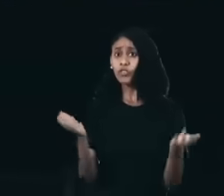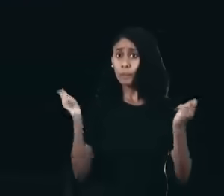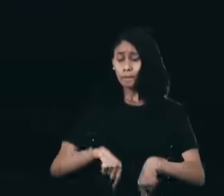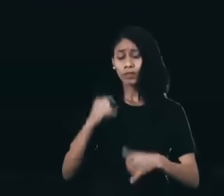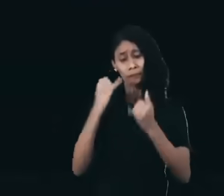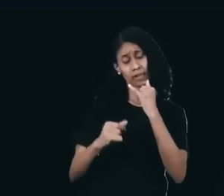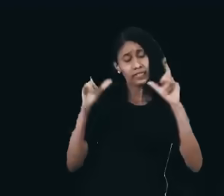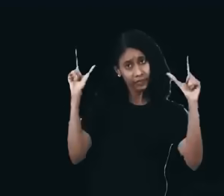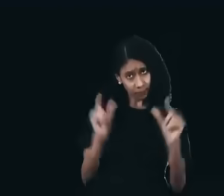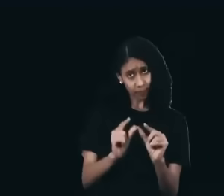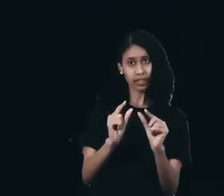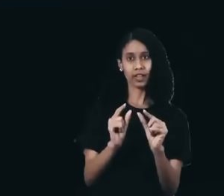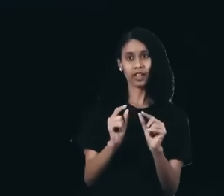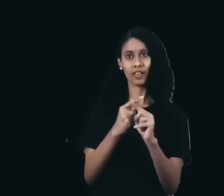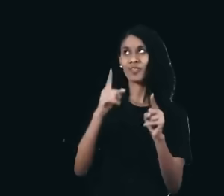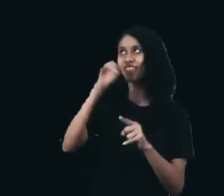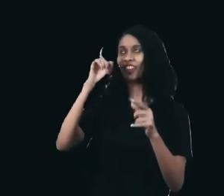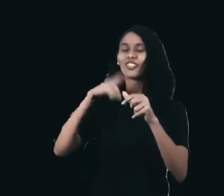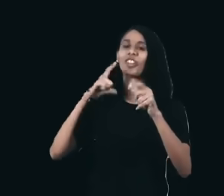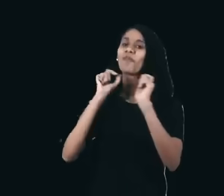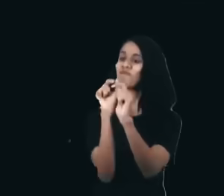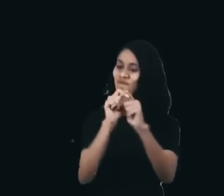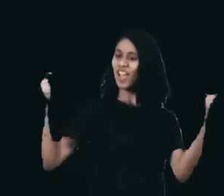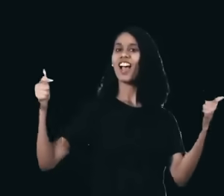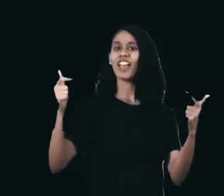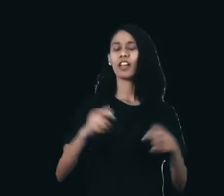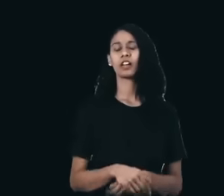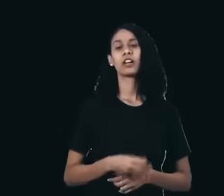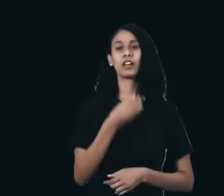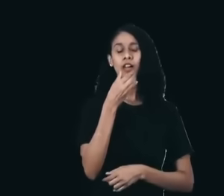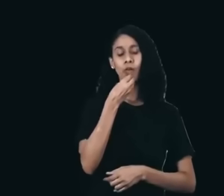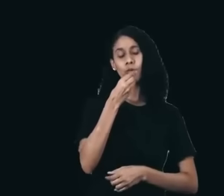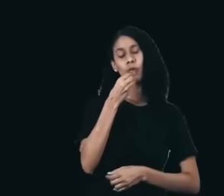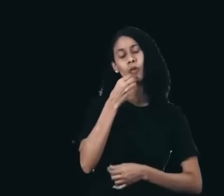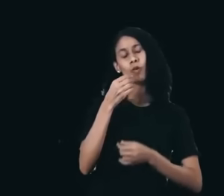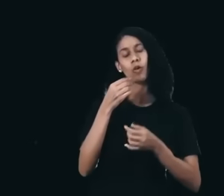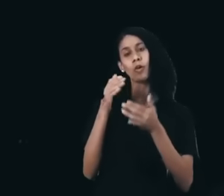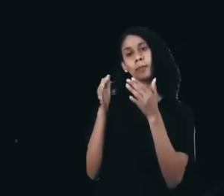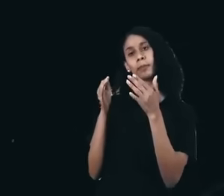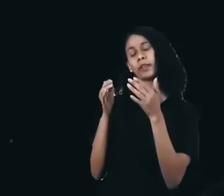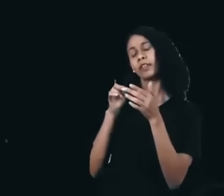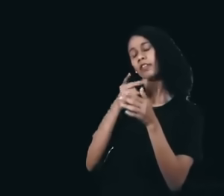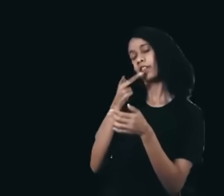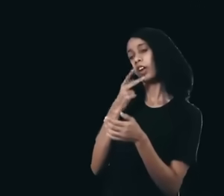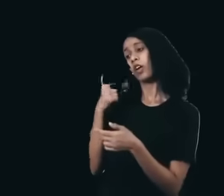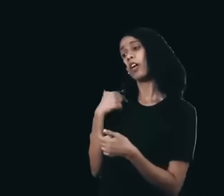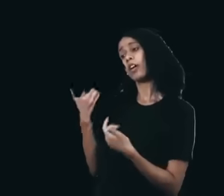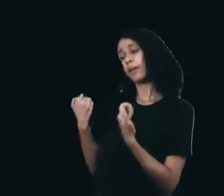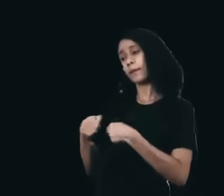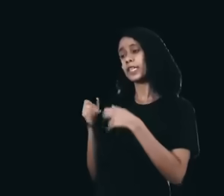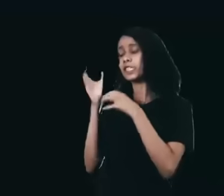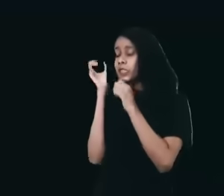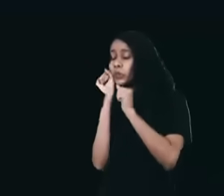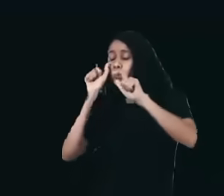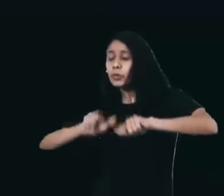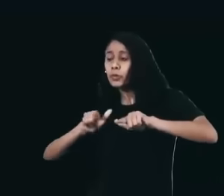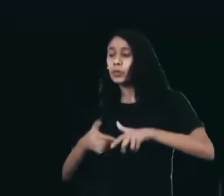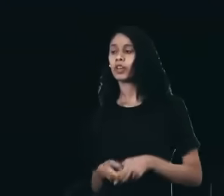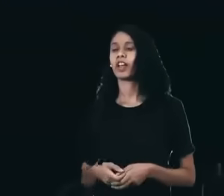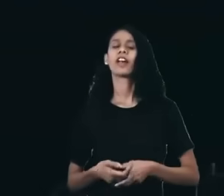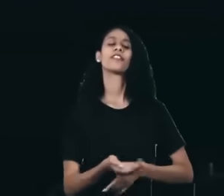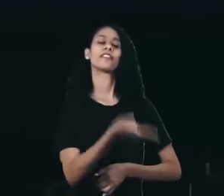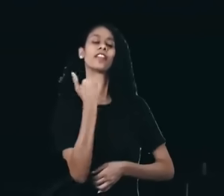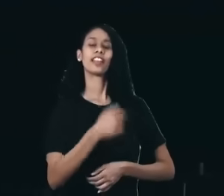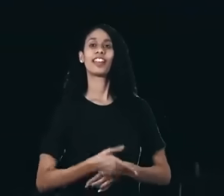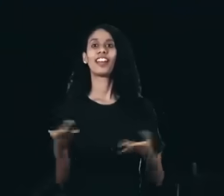pequeno. Deus tem algo maior para você. Eliezer disse, eu preciso de um quarto para dormir. Ela, venha que eu vou arranjar para você. Aí Deus disse assim, agora eu vou te